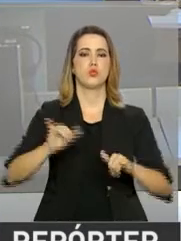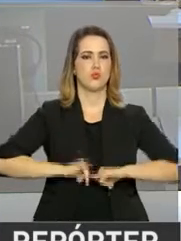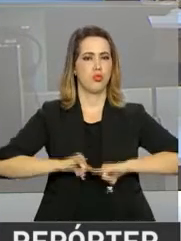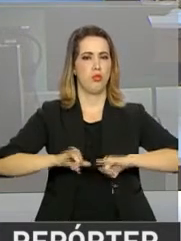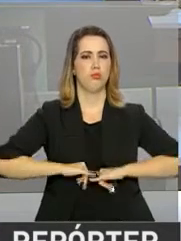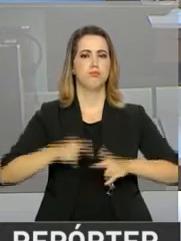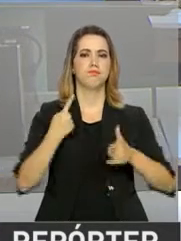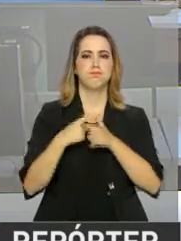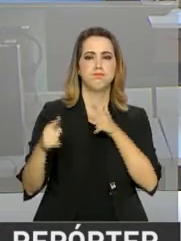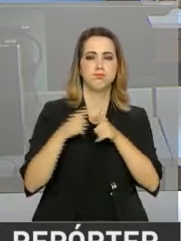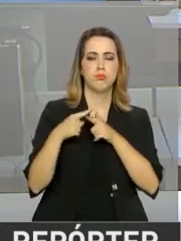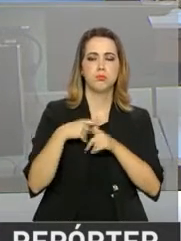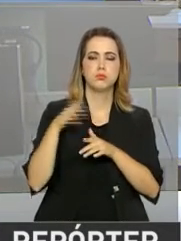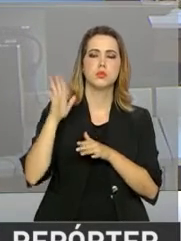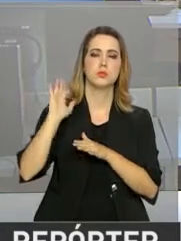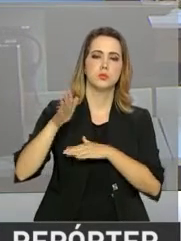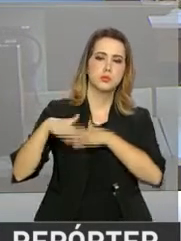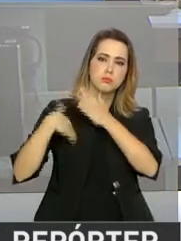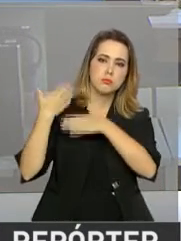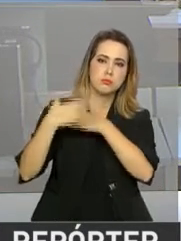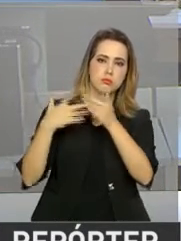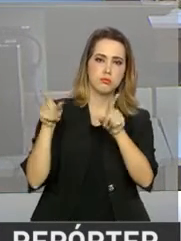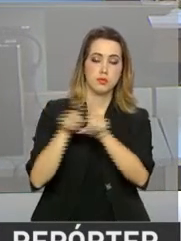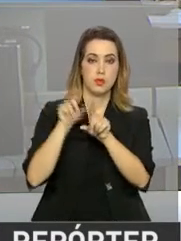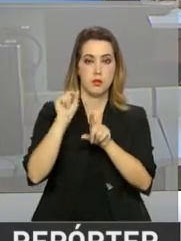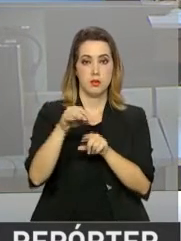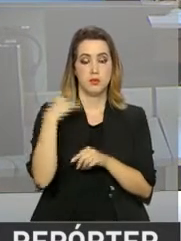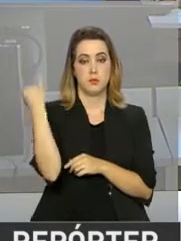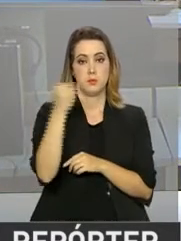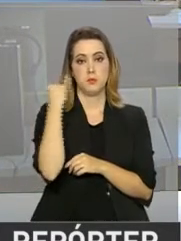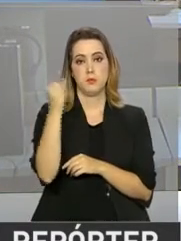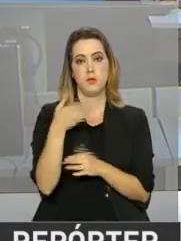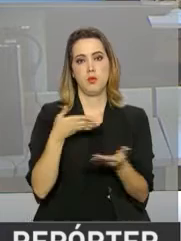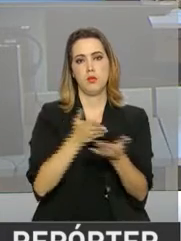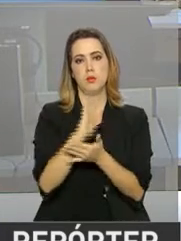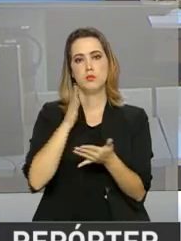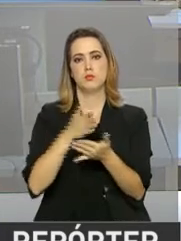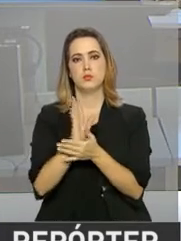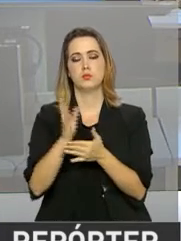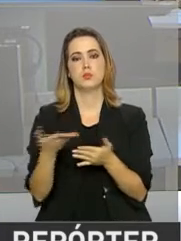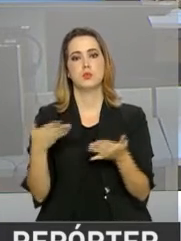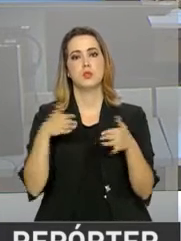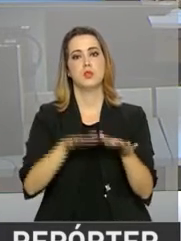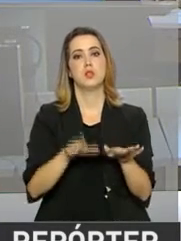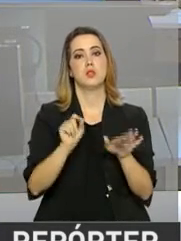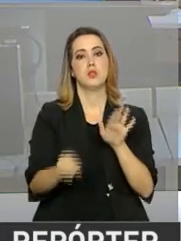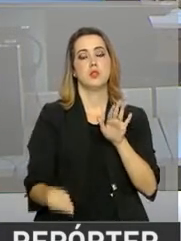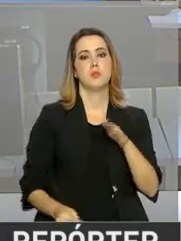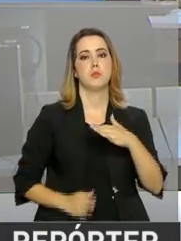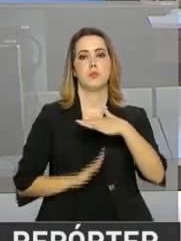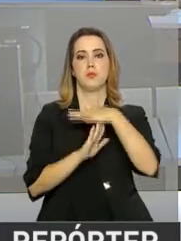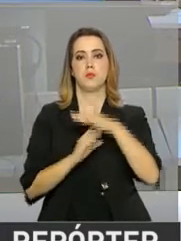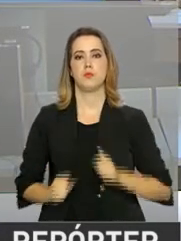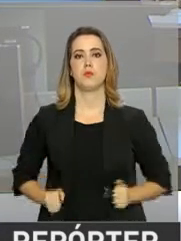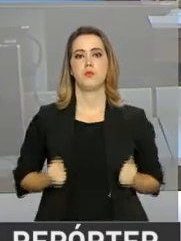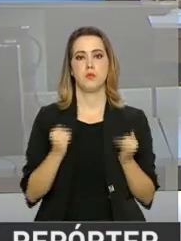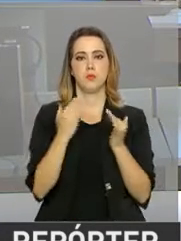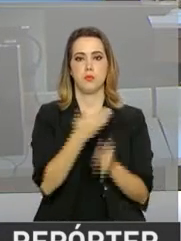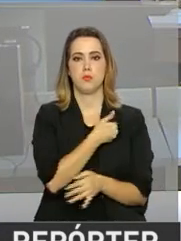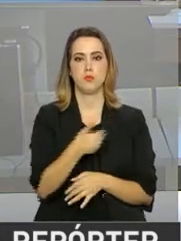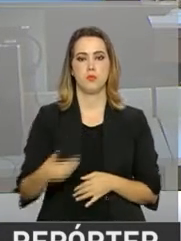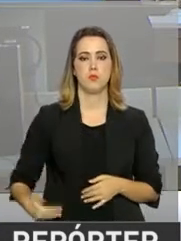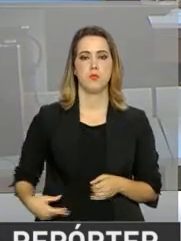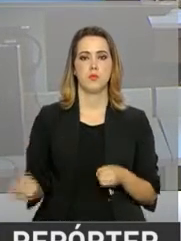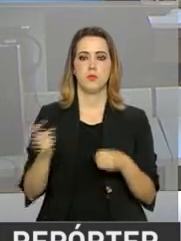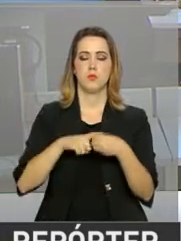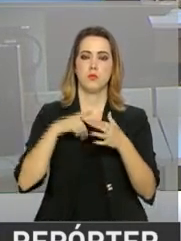recessão das últimas décadas e considera fundamentais a aprovação ea implementação da medida que limita os gastos públicos